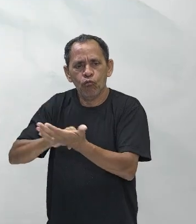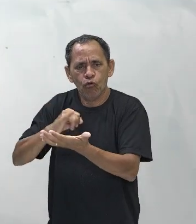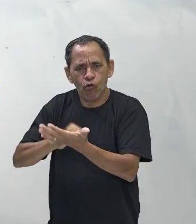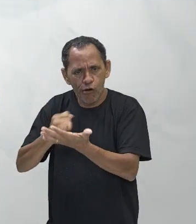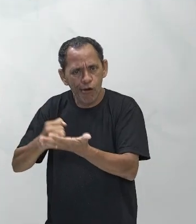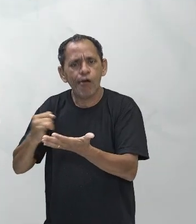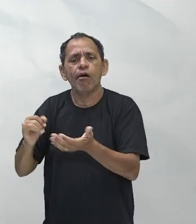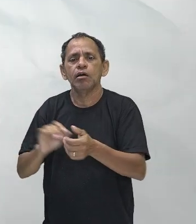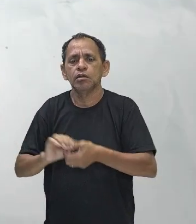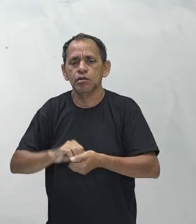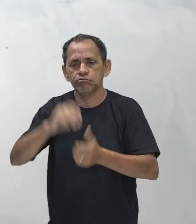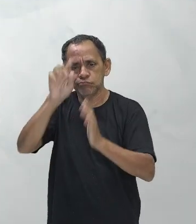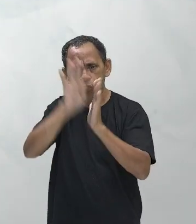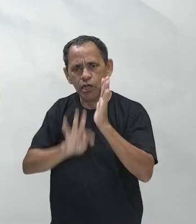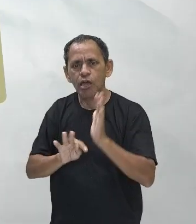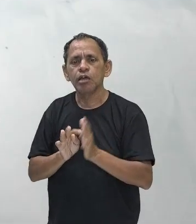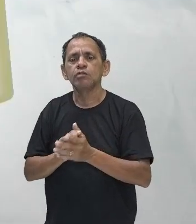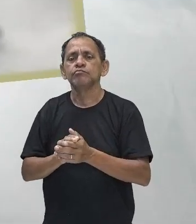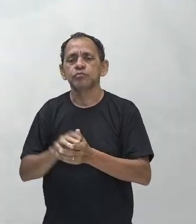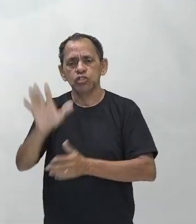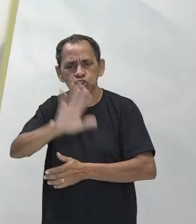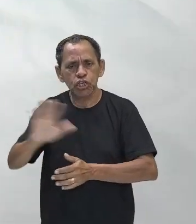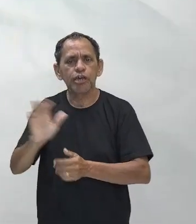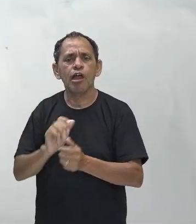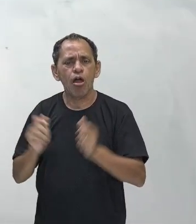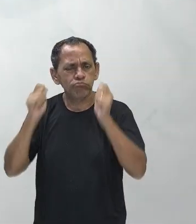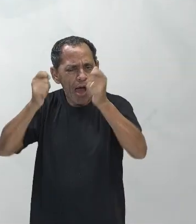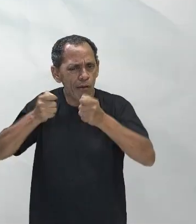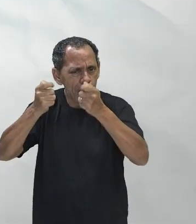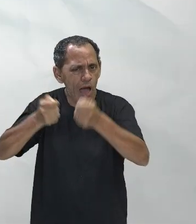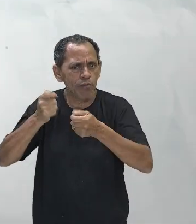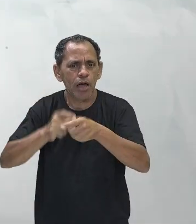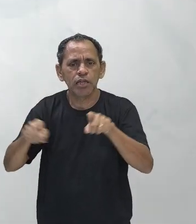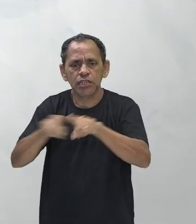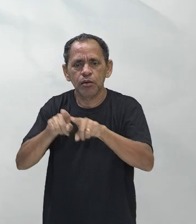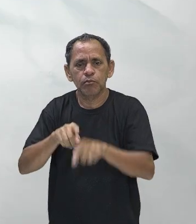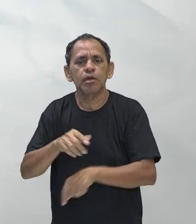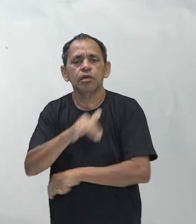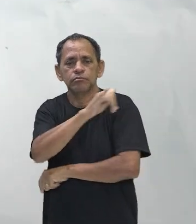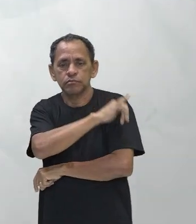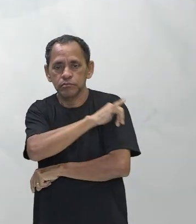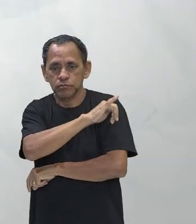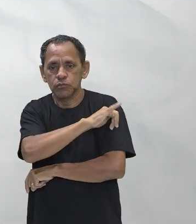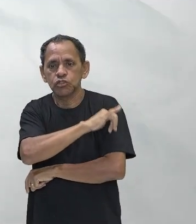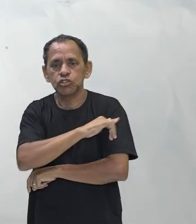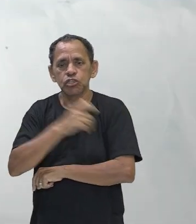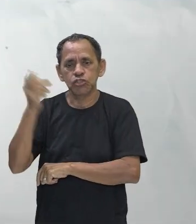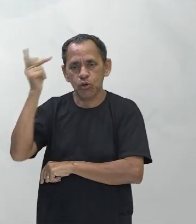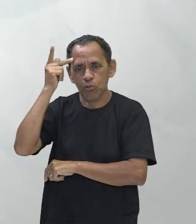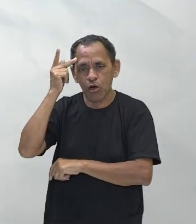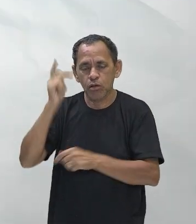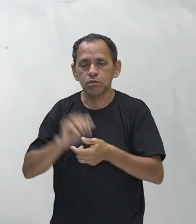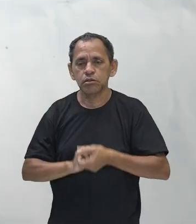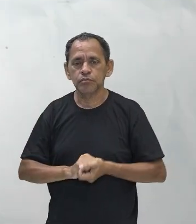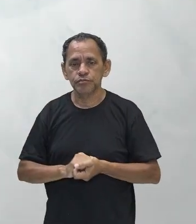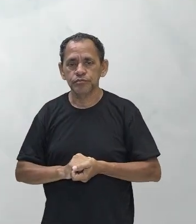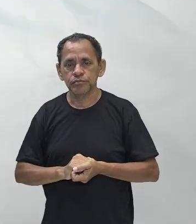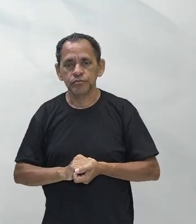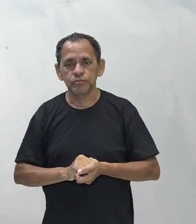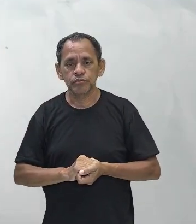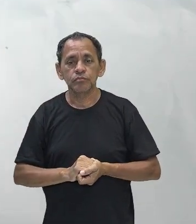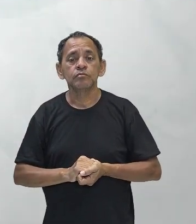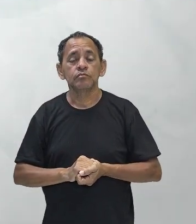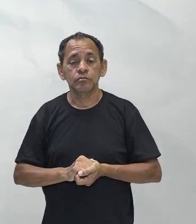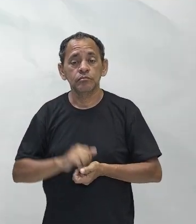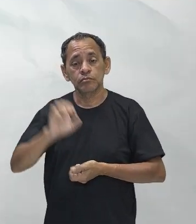uma greve geral no Rio de Janeiro e em São Paulo. Em 1956, no seu 8º congresso, Helga